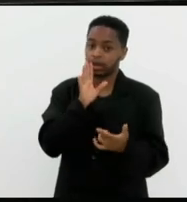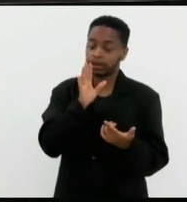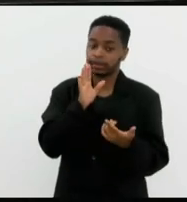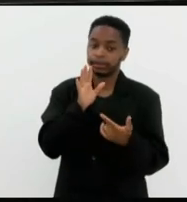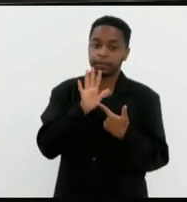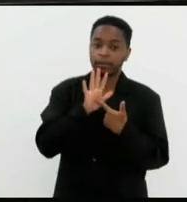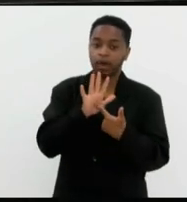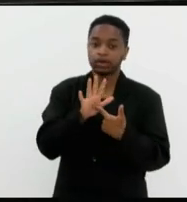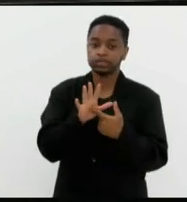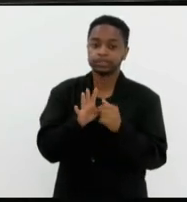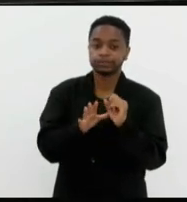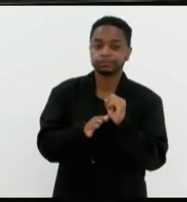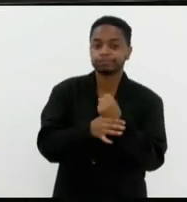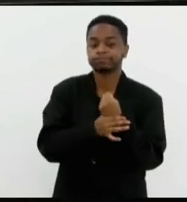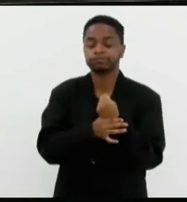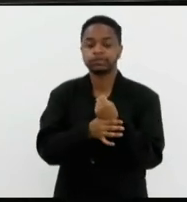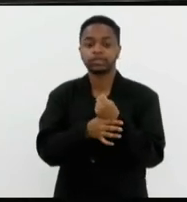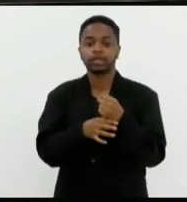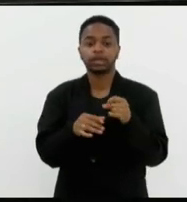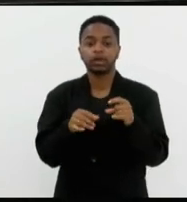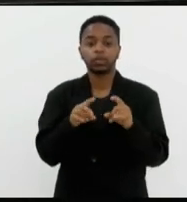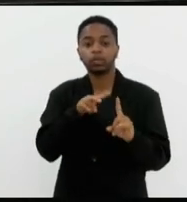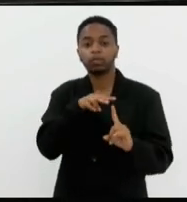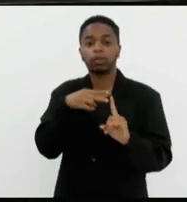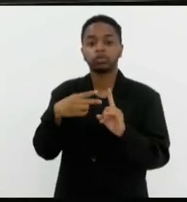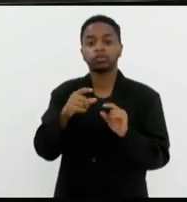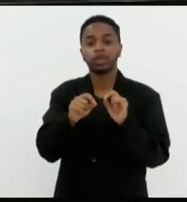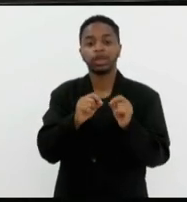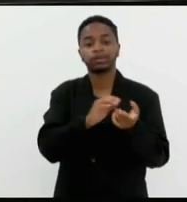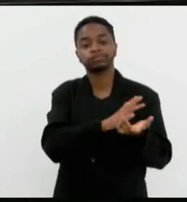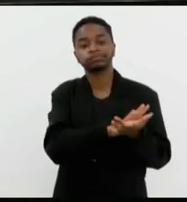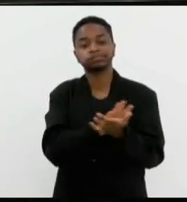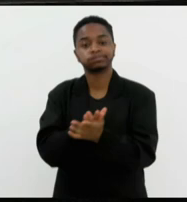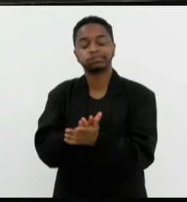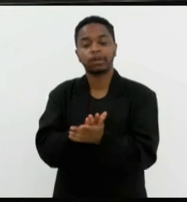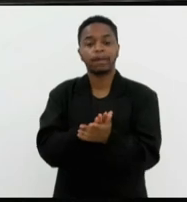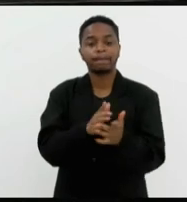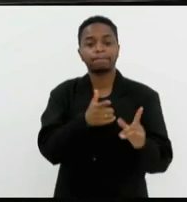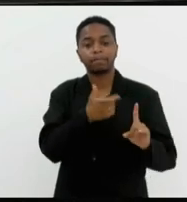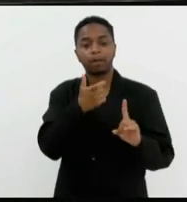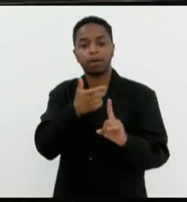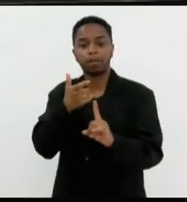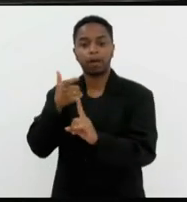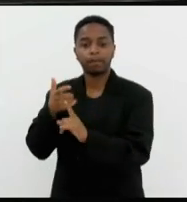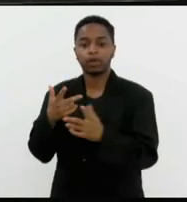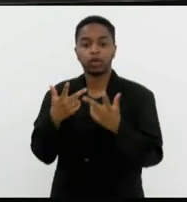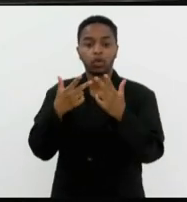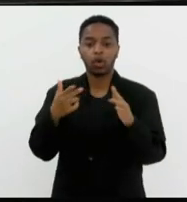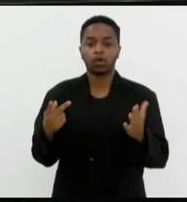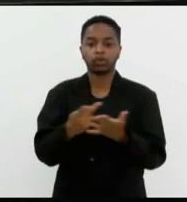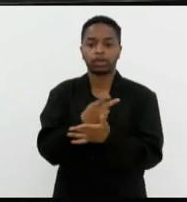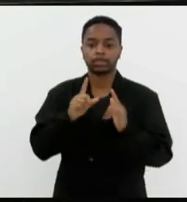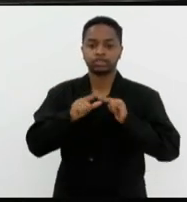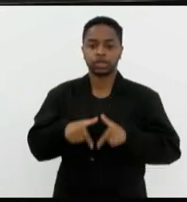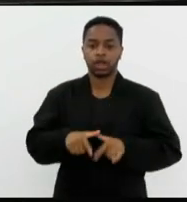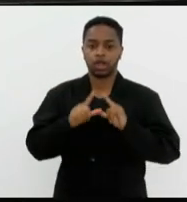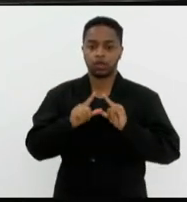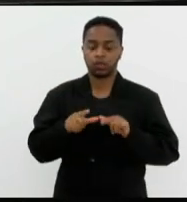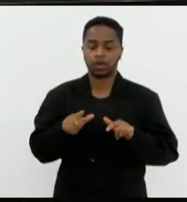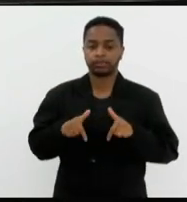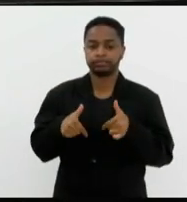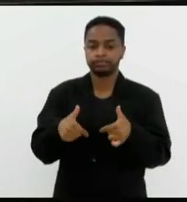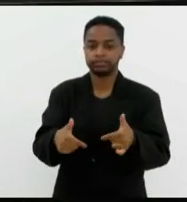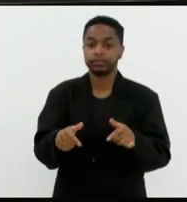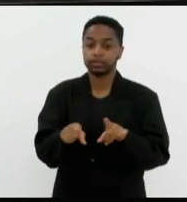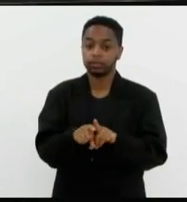uma lógica do ponto de vista genocida a permanência do que Israel faz. A defesa hoje, né,